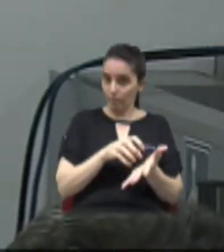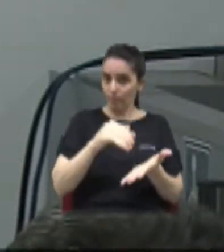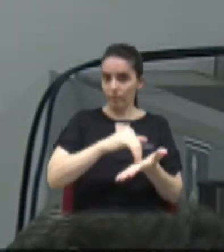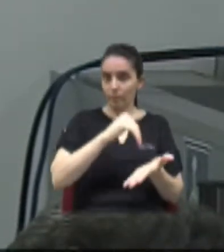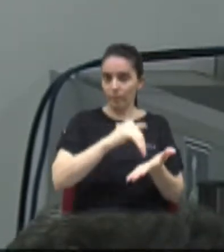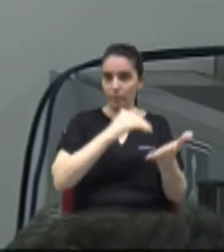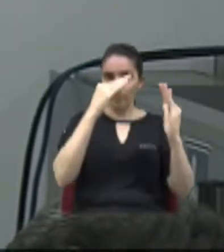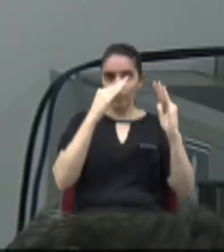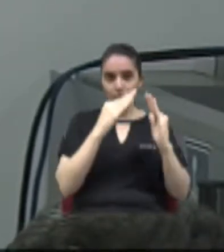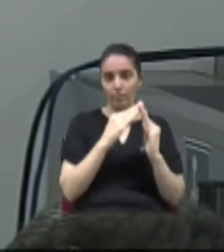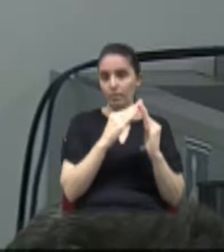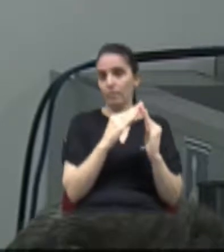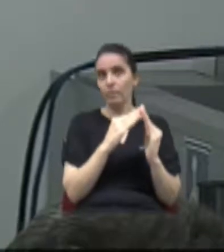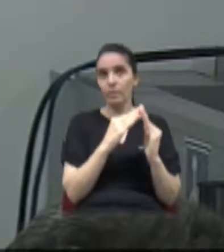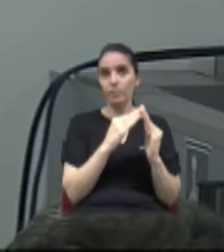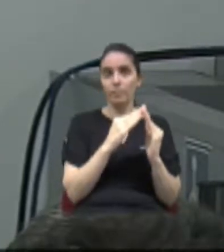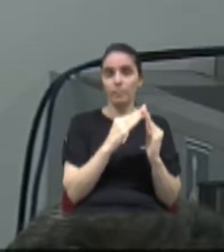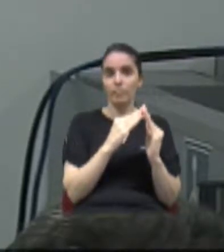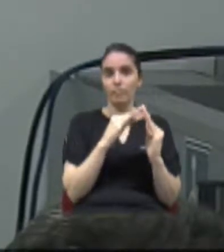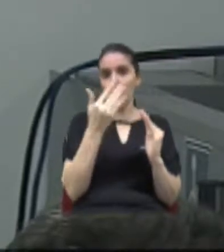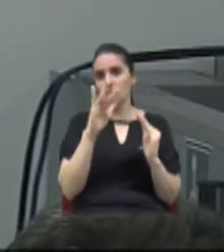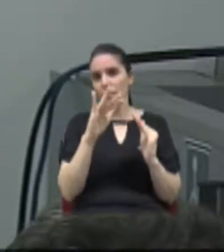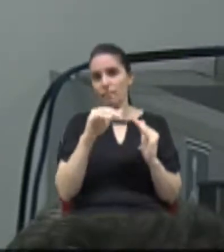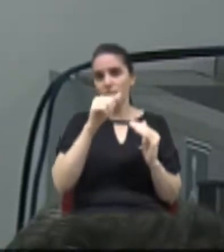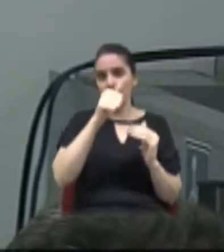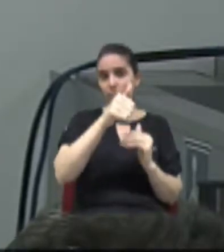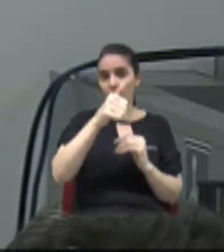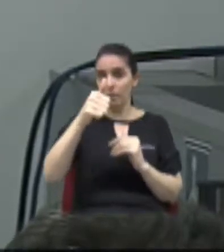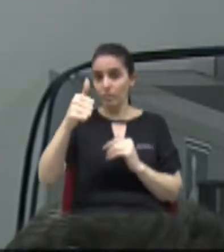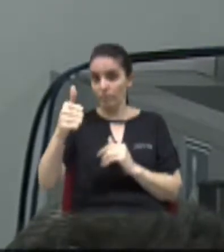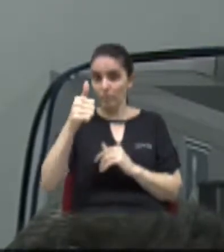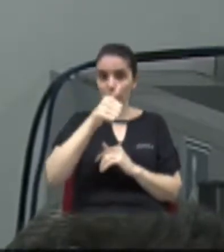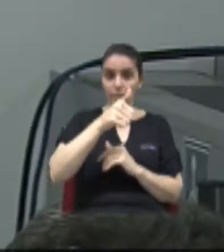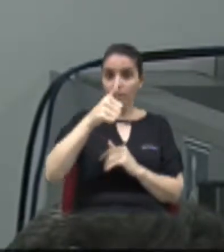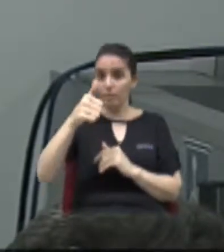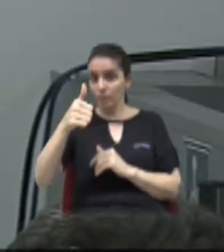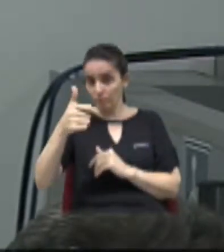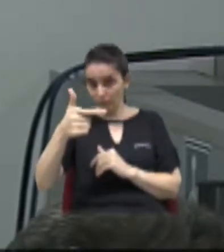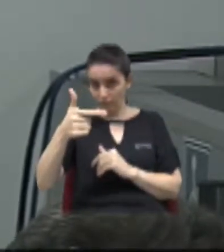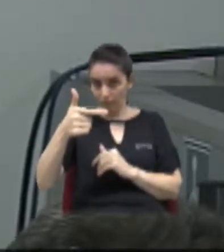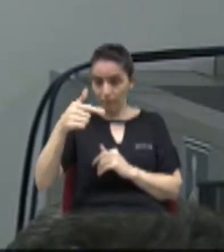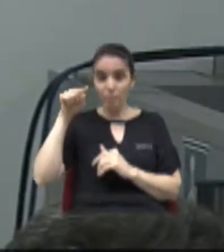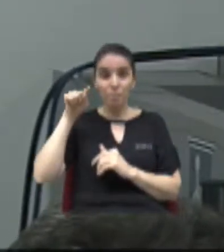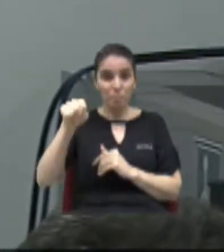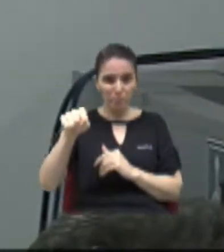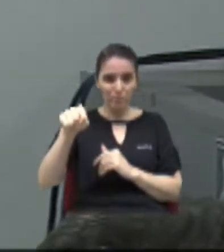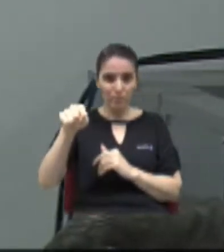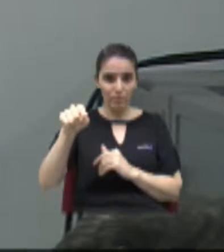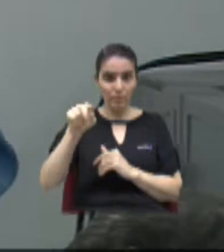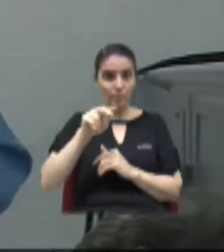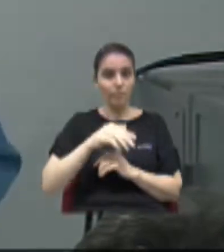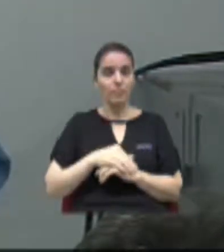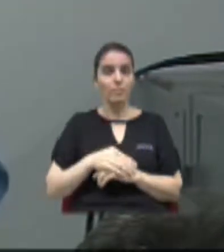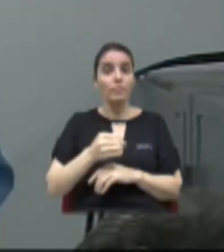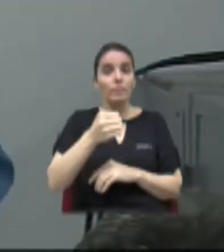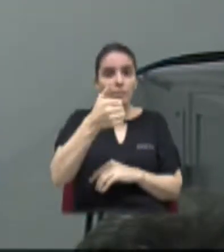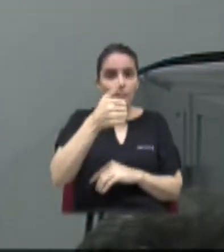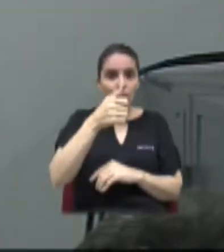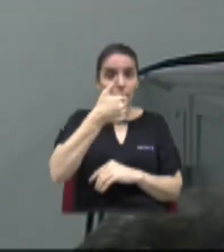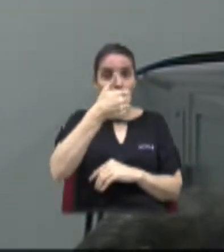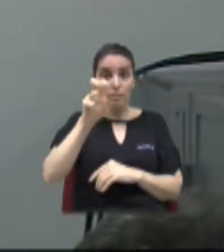Essa lista estava perto de 15 mil nomes. 15 mil nomes equivale a aproximadamente 30 mil